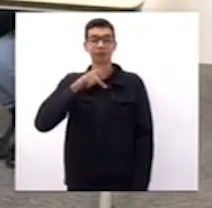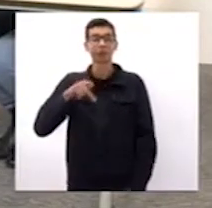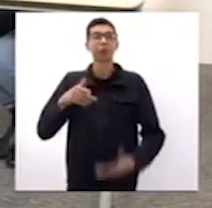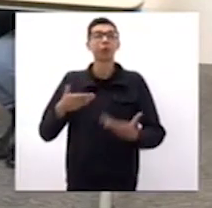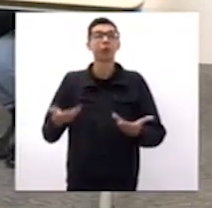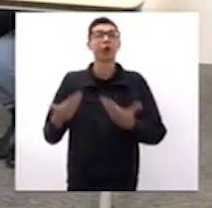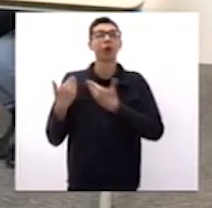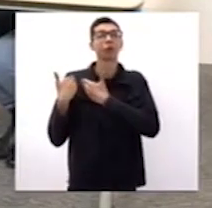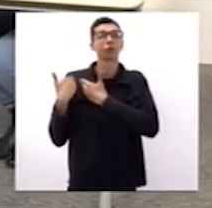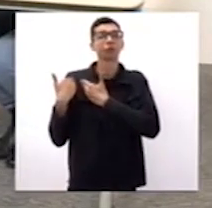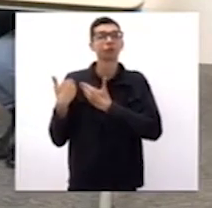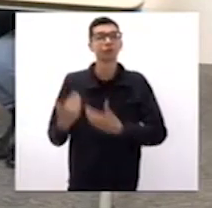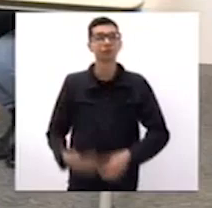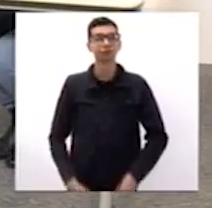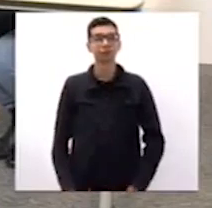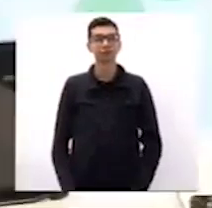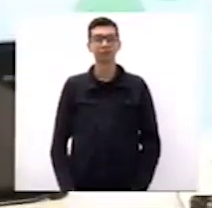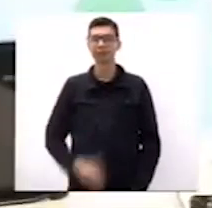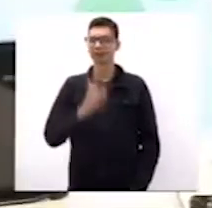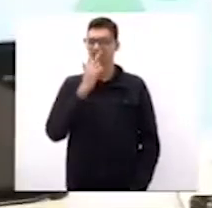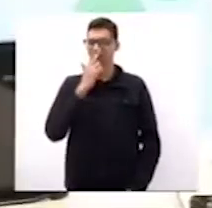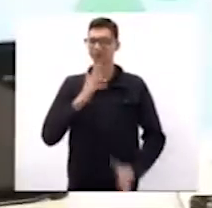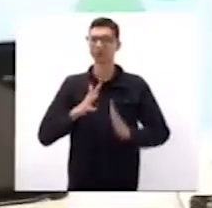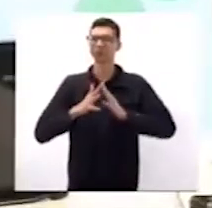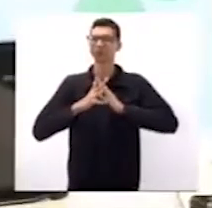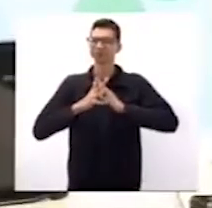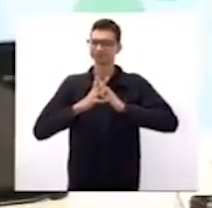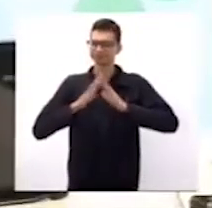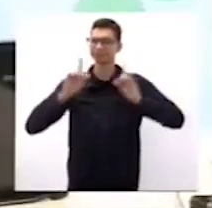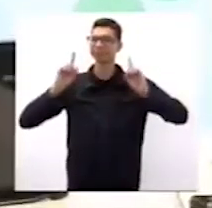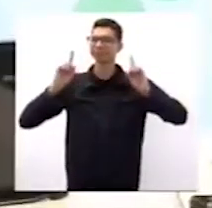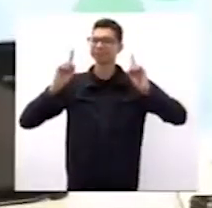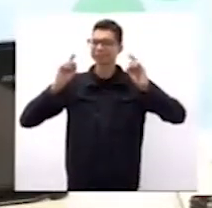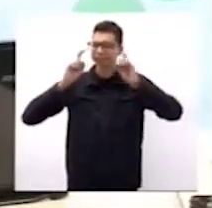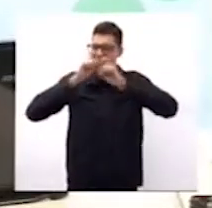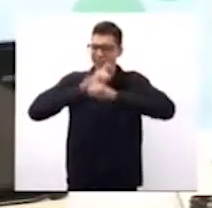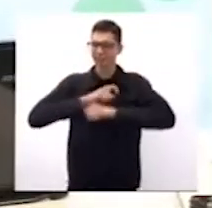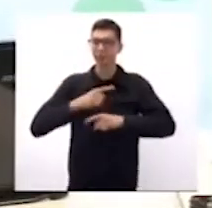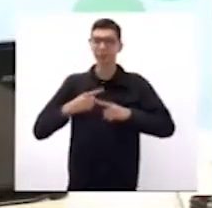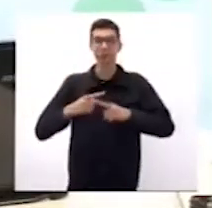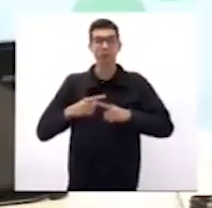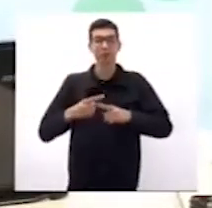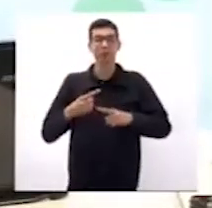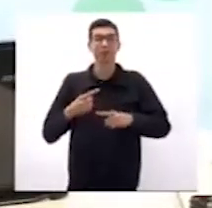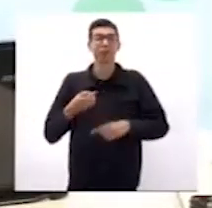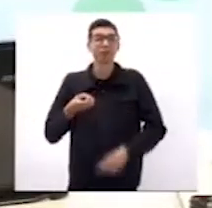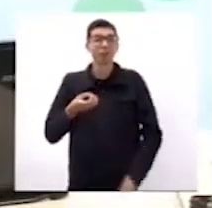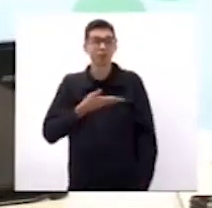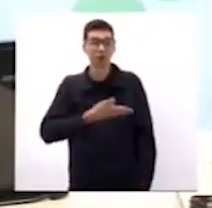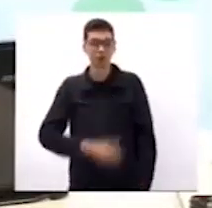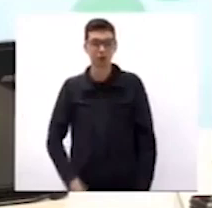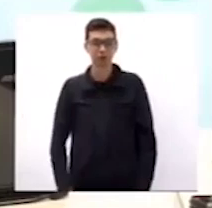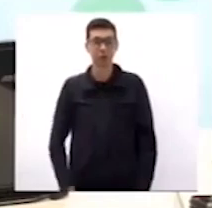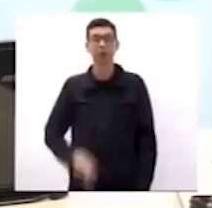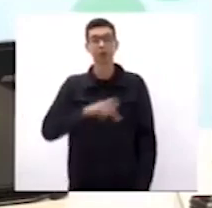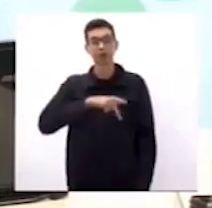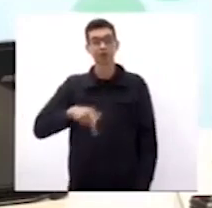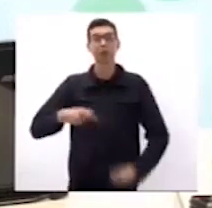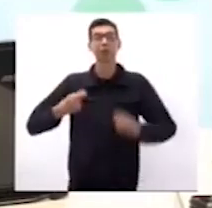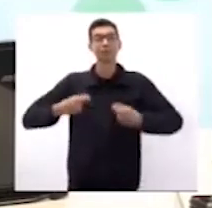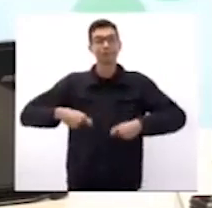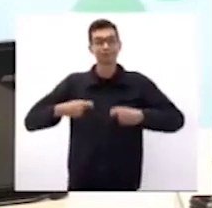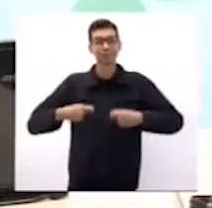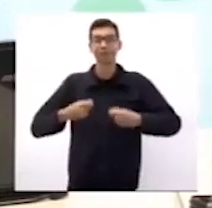Aqui o papel do professor, acho que é até mais complexo por conta da novidade. Por quê? Porque o professor vai ter que desenhar o